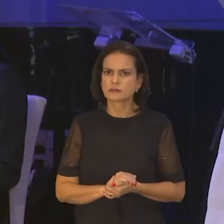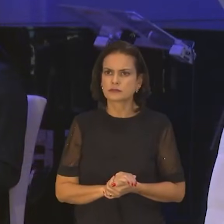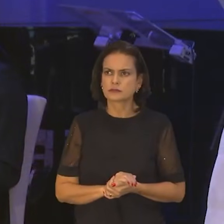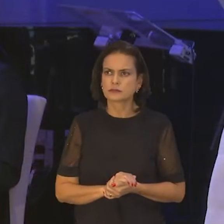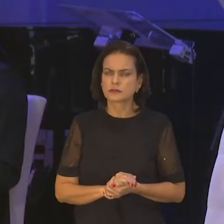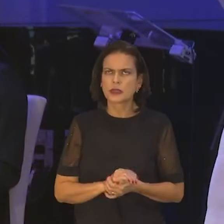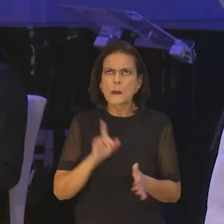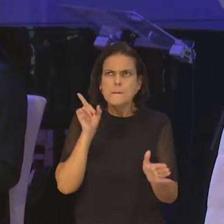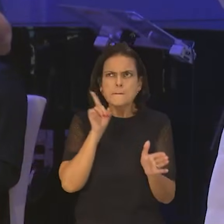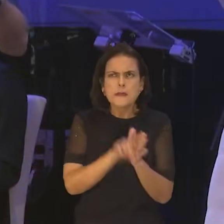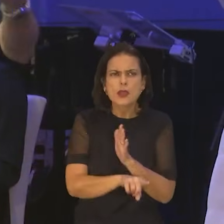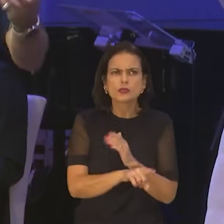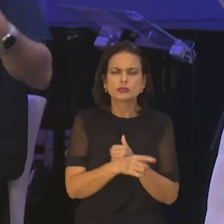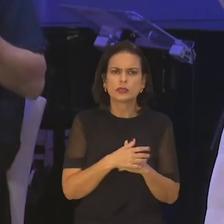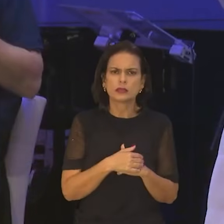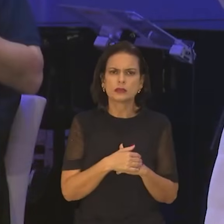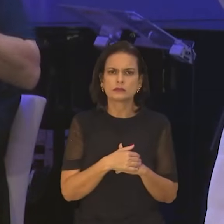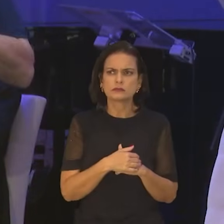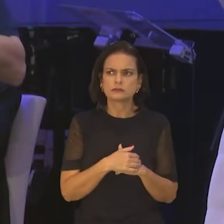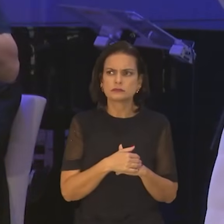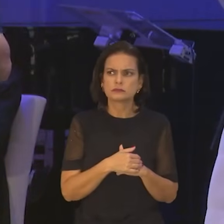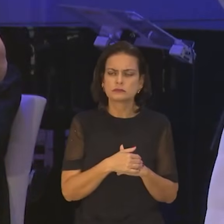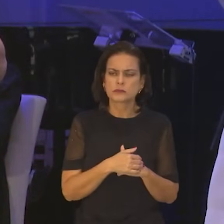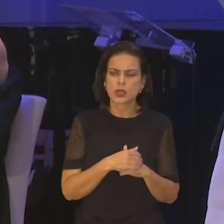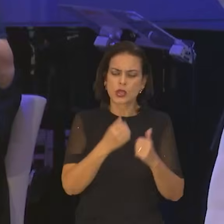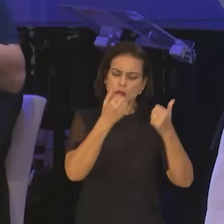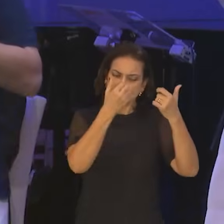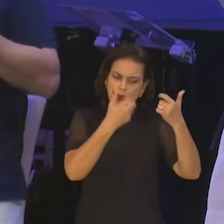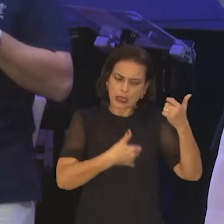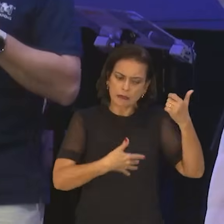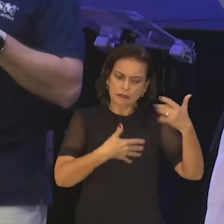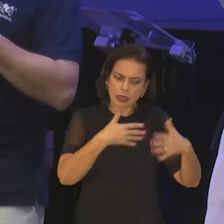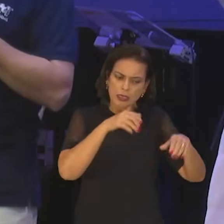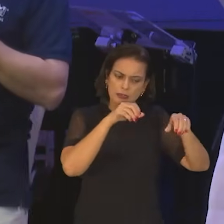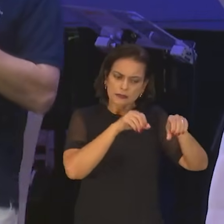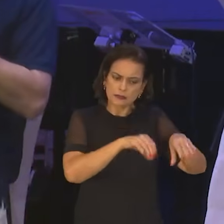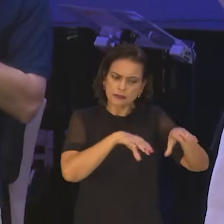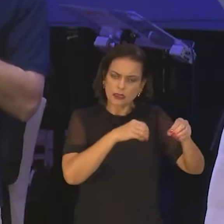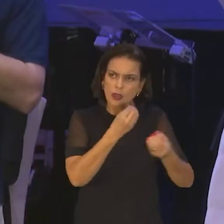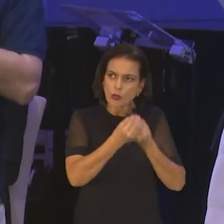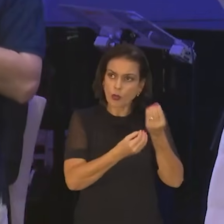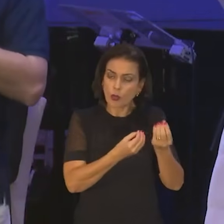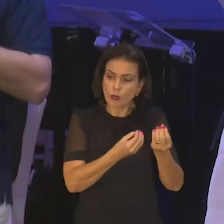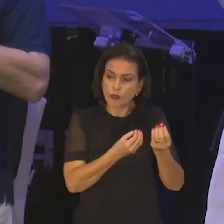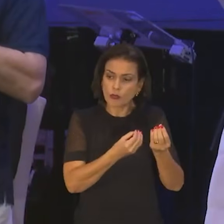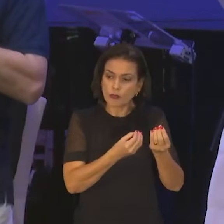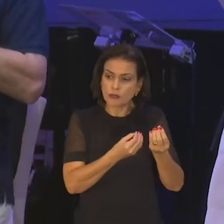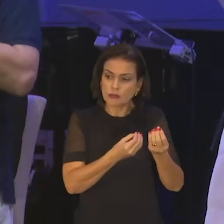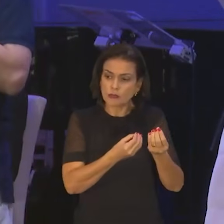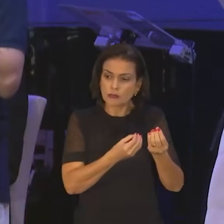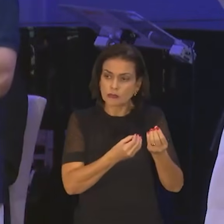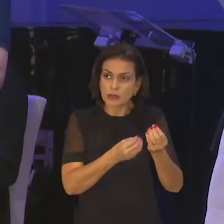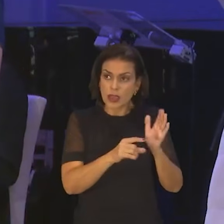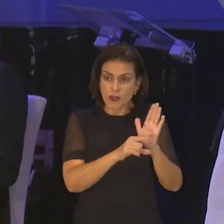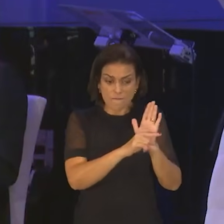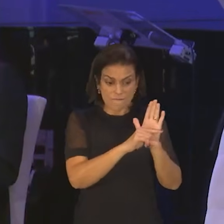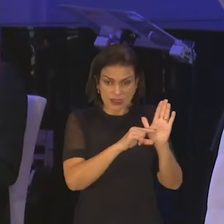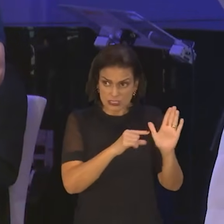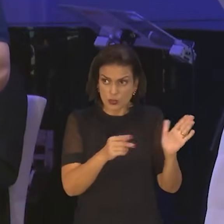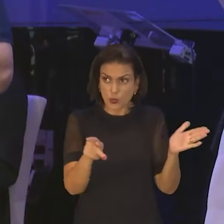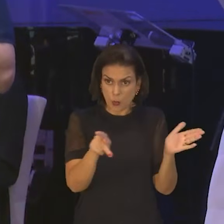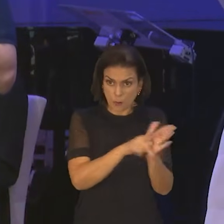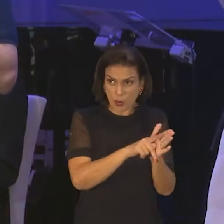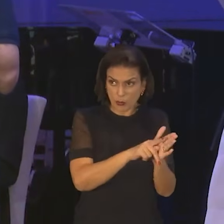Eu perguntei me levou no escritório e começou a falar, me ensinar, e simplesmente uma base de um versículo no livro